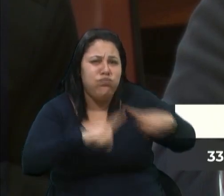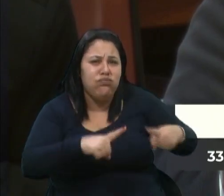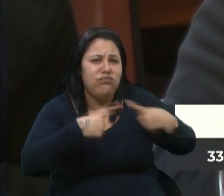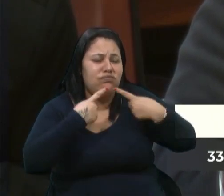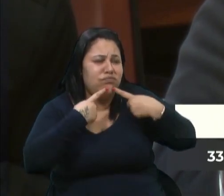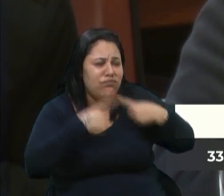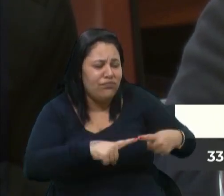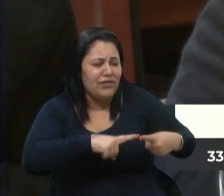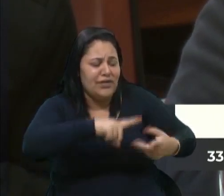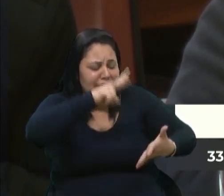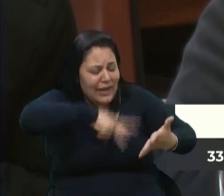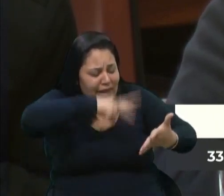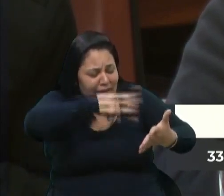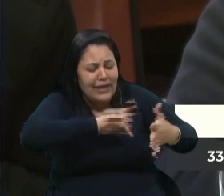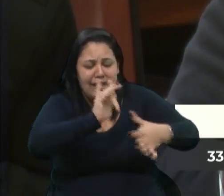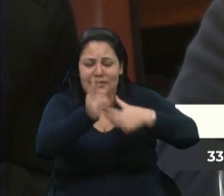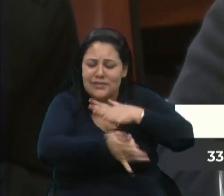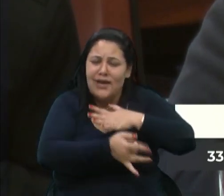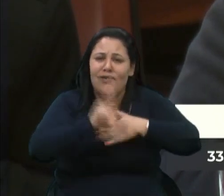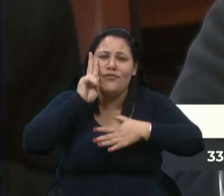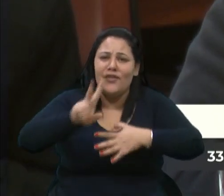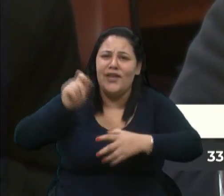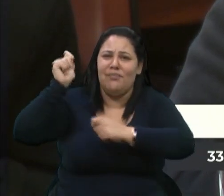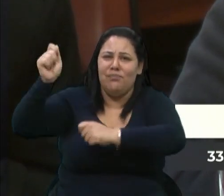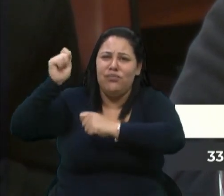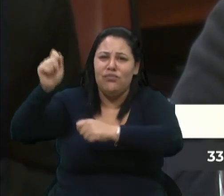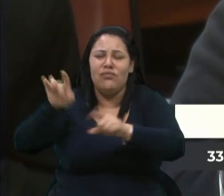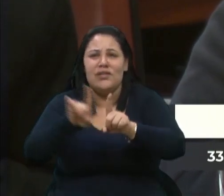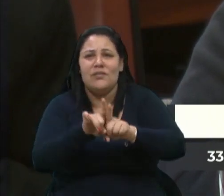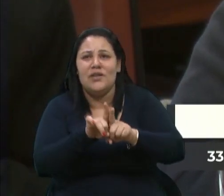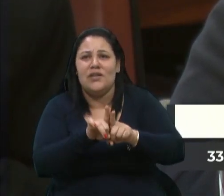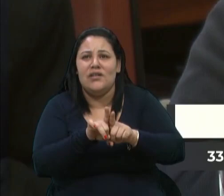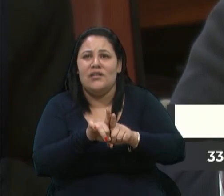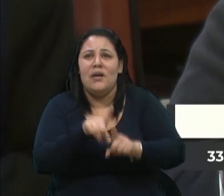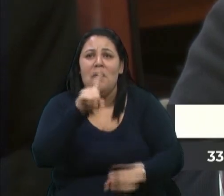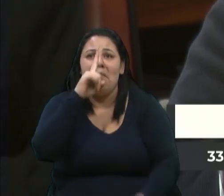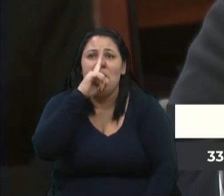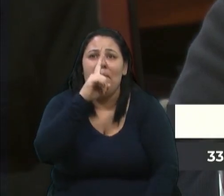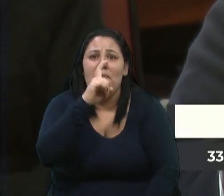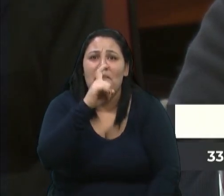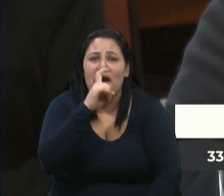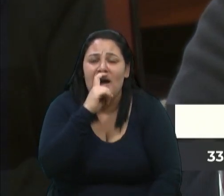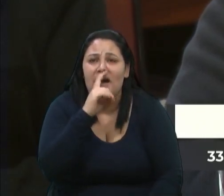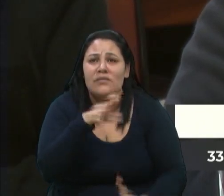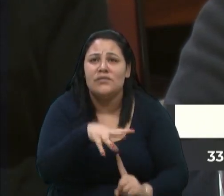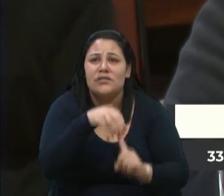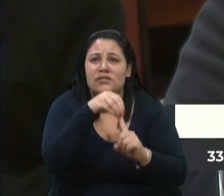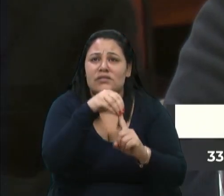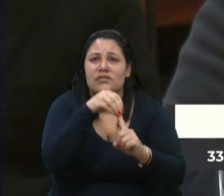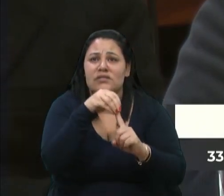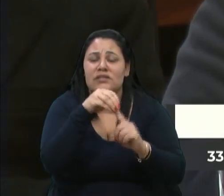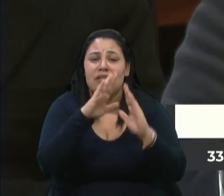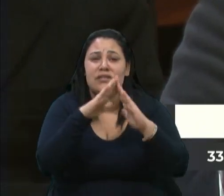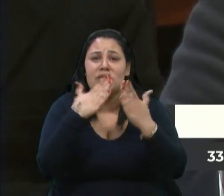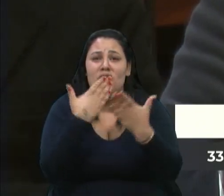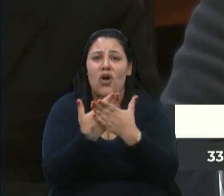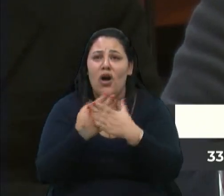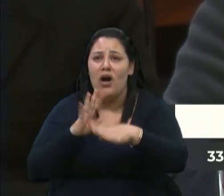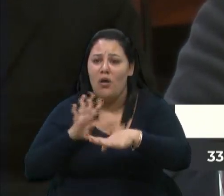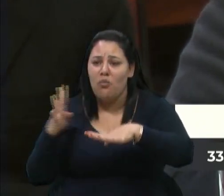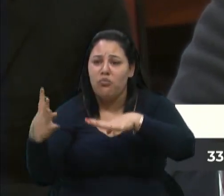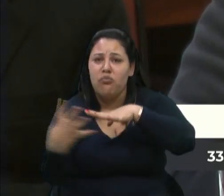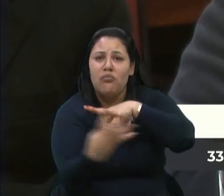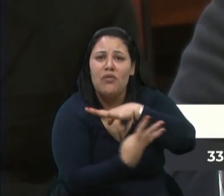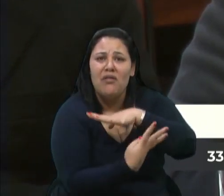vi manifestações, né, de pais, inclusive das escolas no entorno, dizendo, mas que isso,